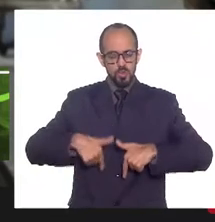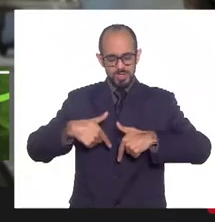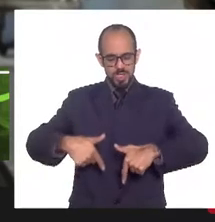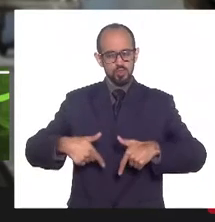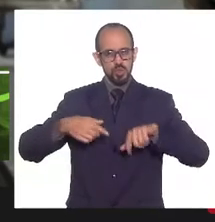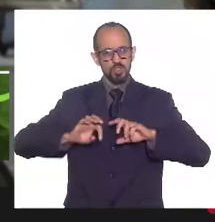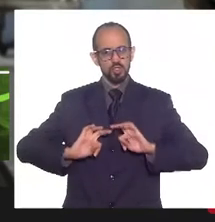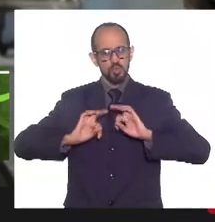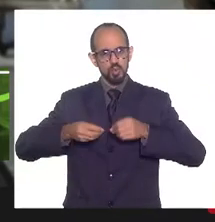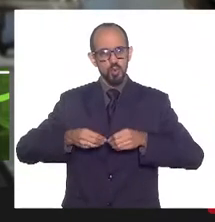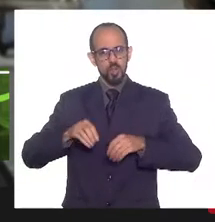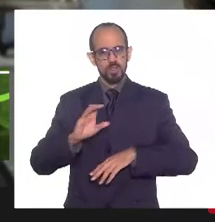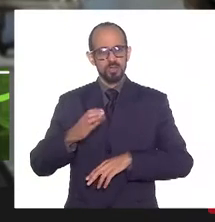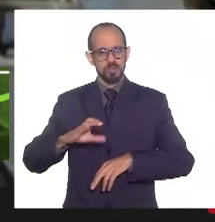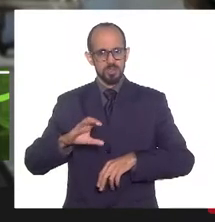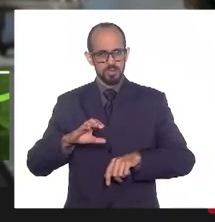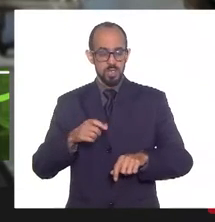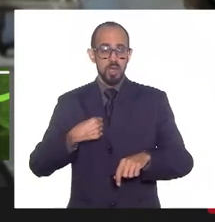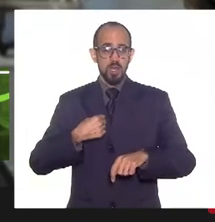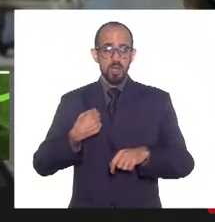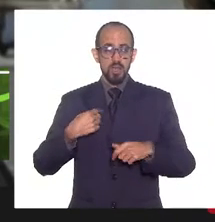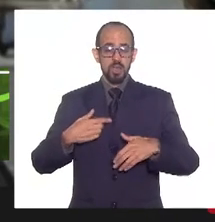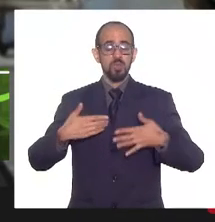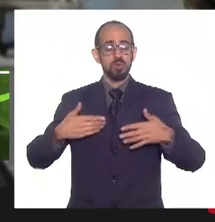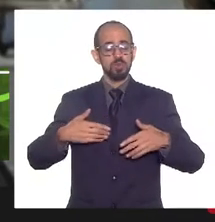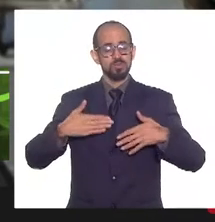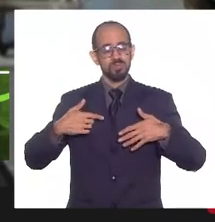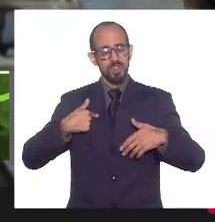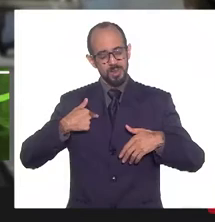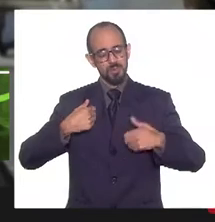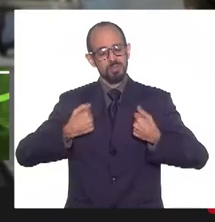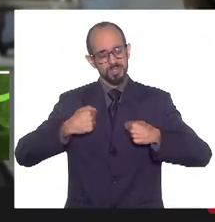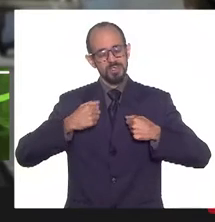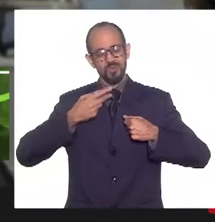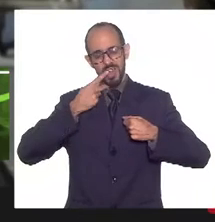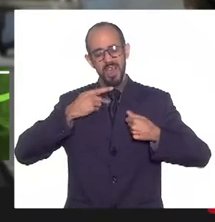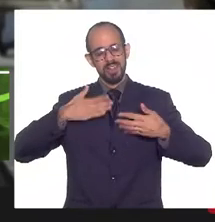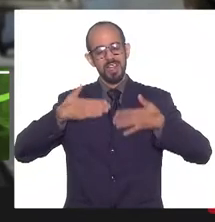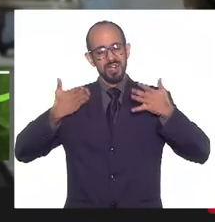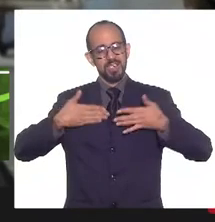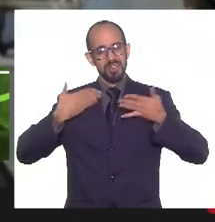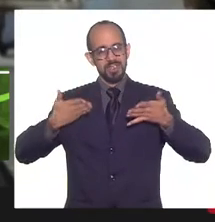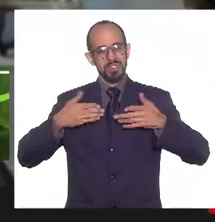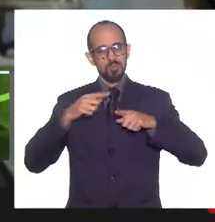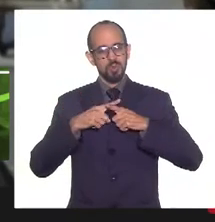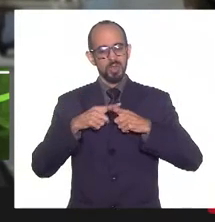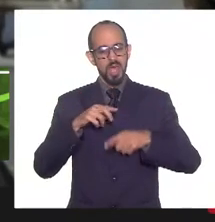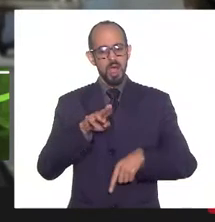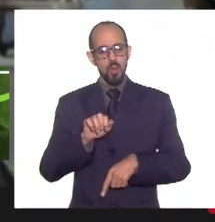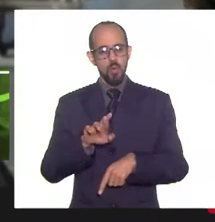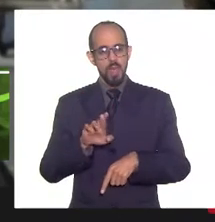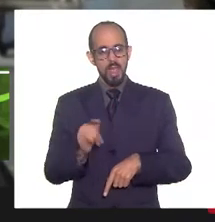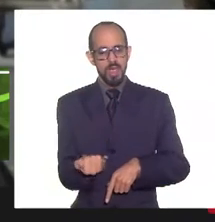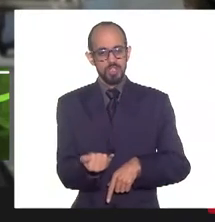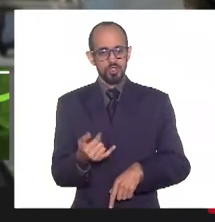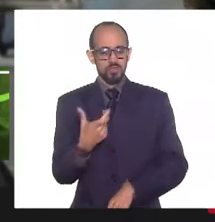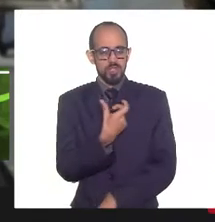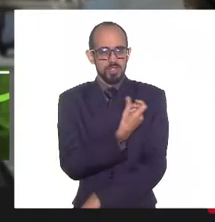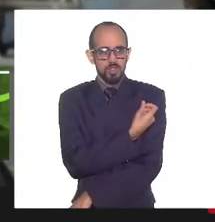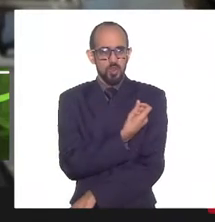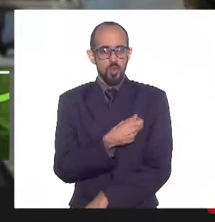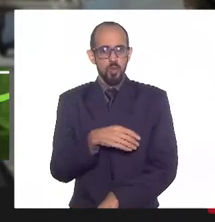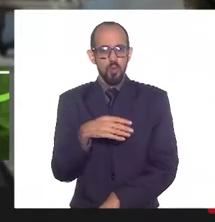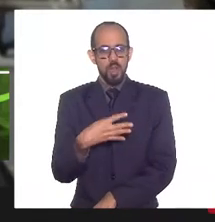posso deixar de registrar a alegria deputado Valdeck a UERJ já vacinou só até o dia de ontem 47